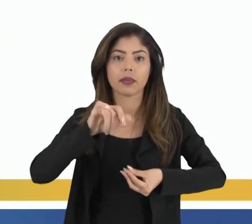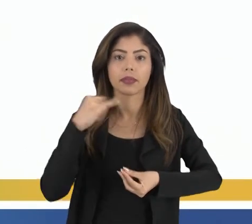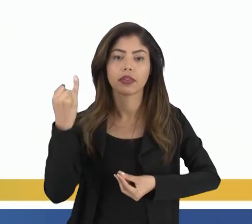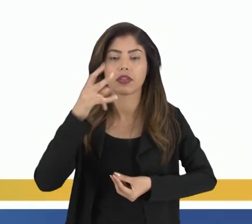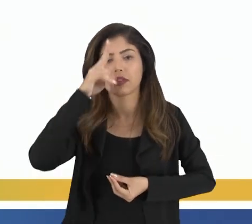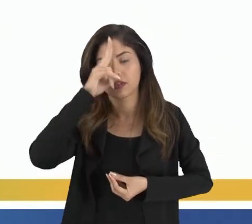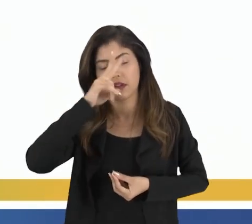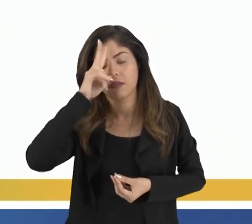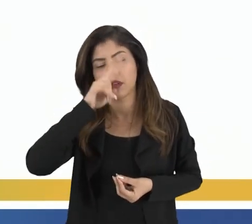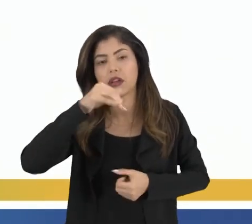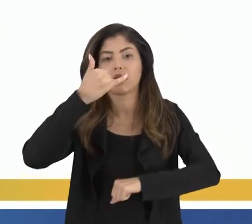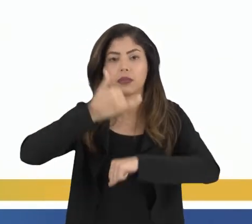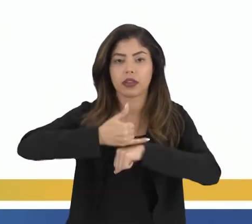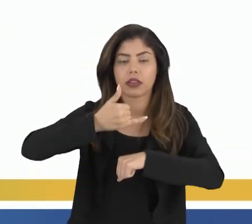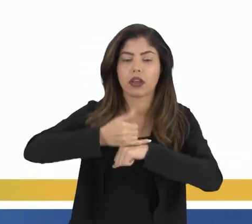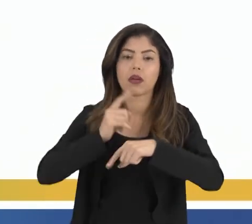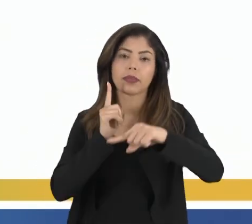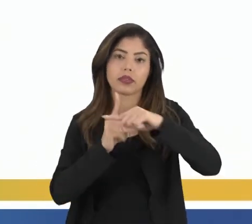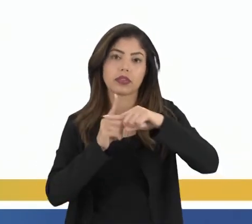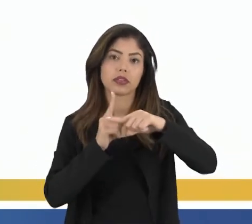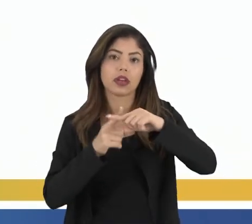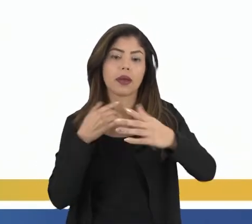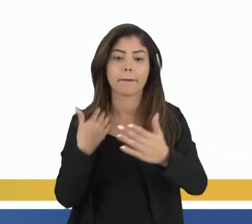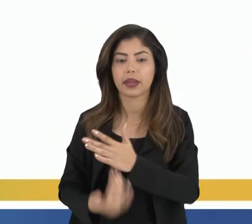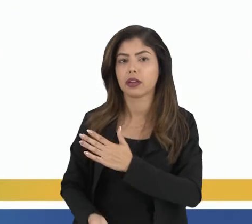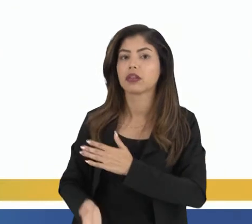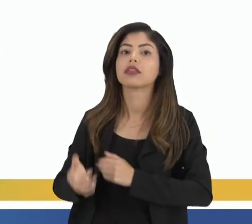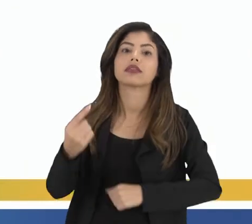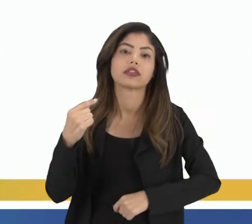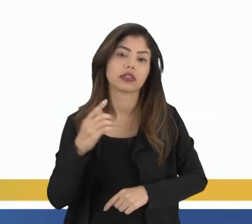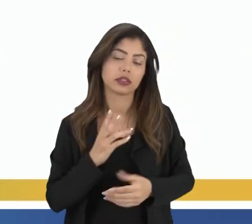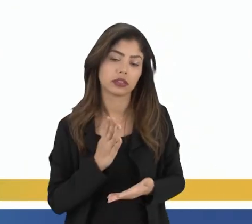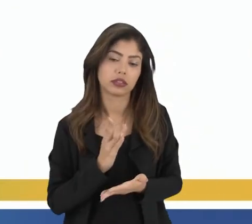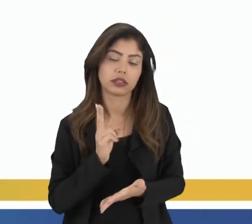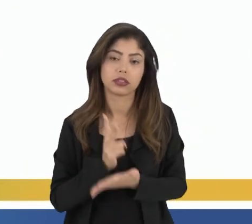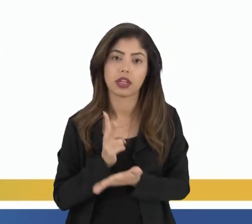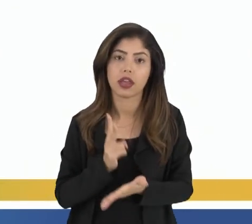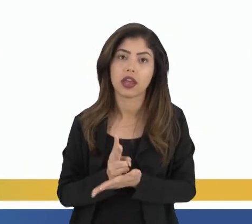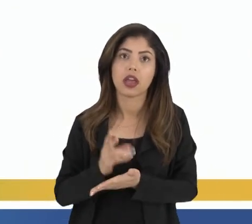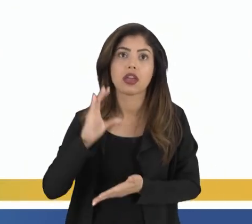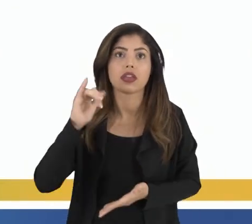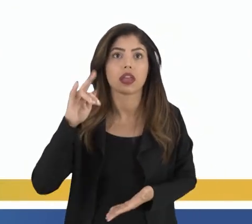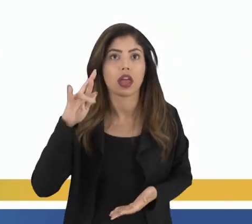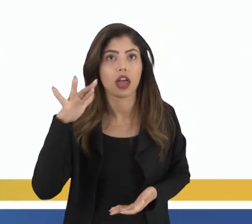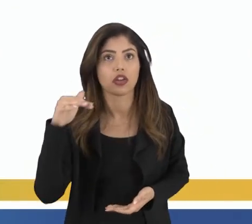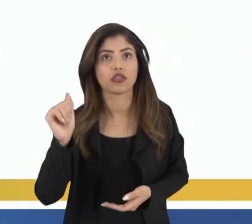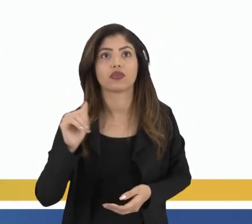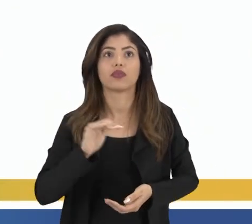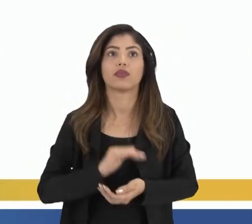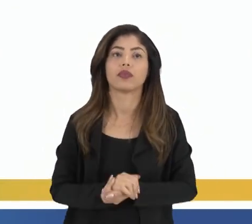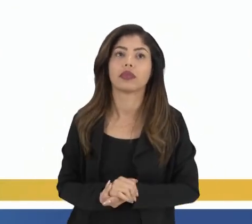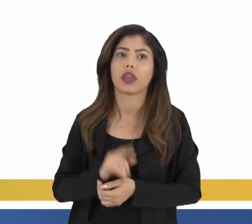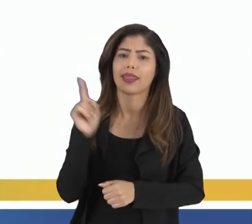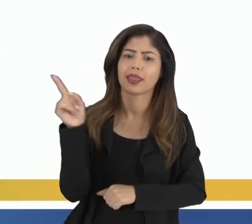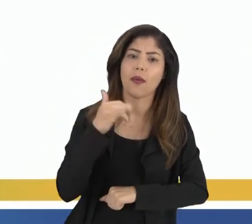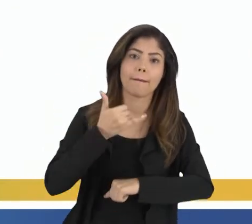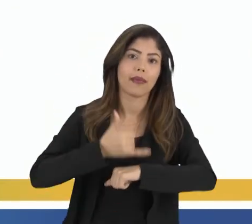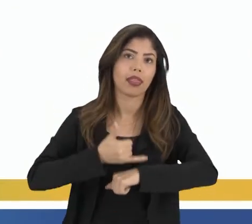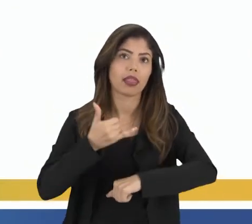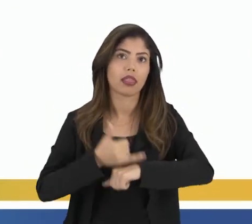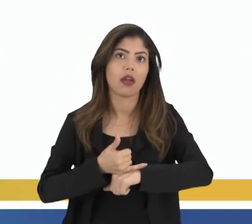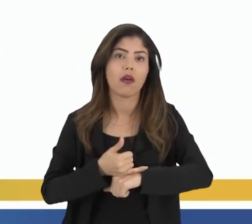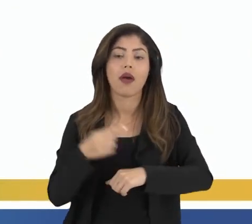Então, esse resumo que está na tela é importante para a gente lembrar que o metal ele é positivo, que o metal perde elétron, que o metal vira